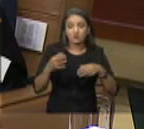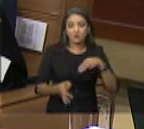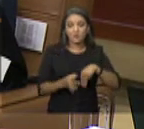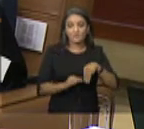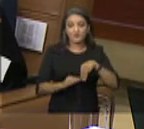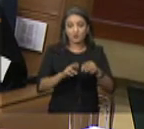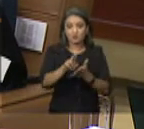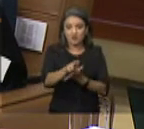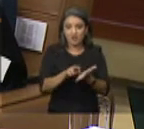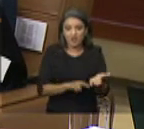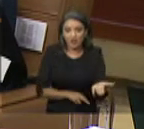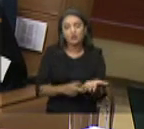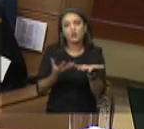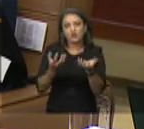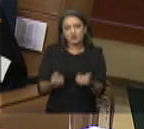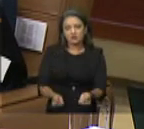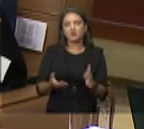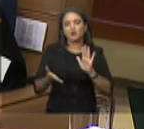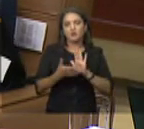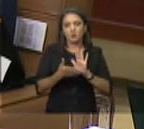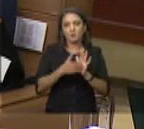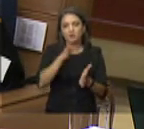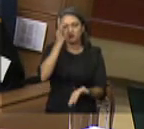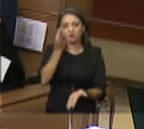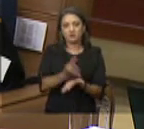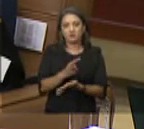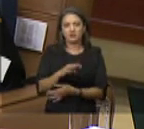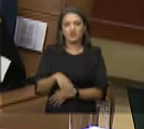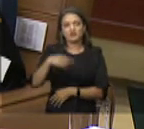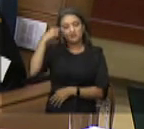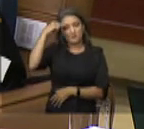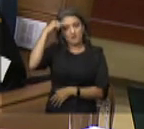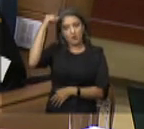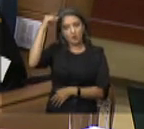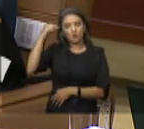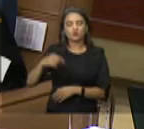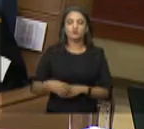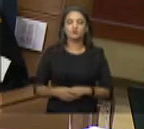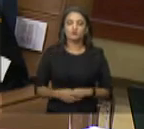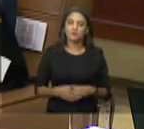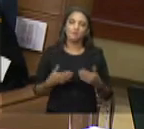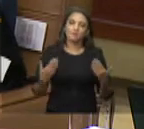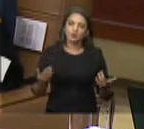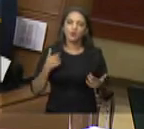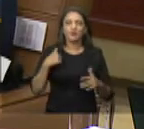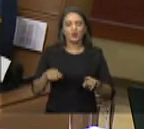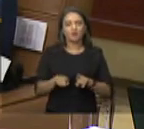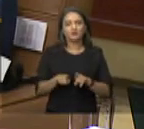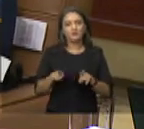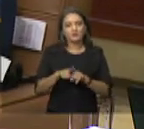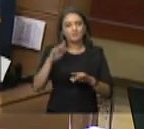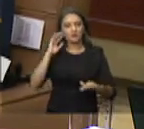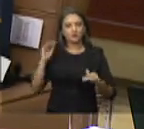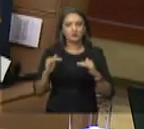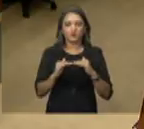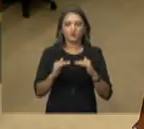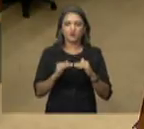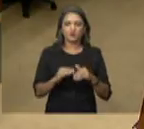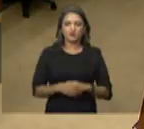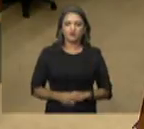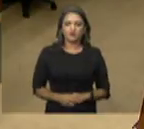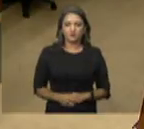relator que acolheu a proposição de tese feito pelo Ministro Luís Roberto Barroso com a qual também onde acordo